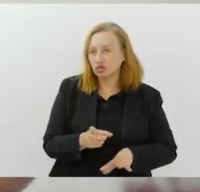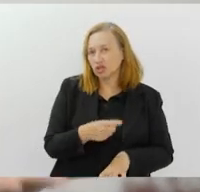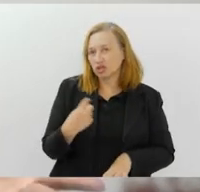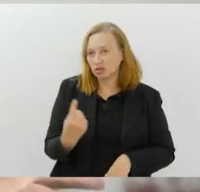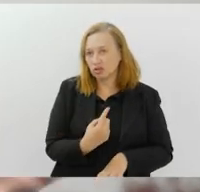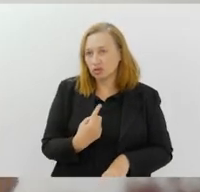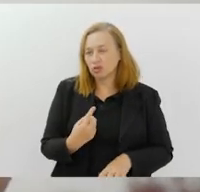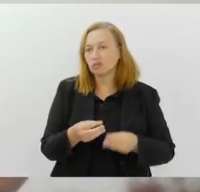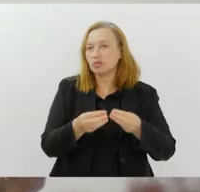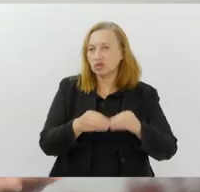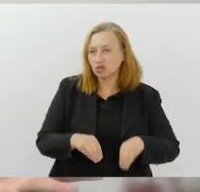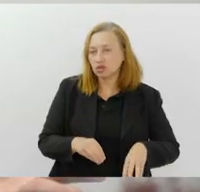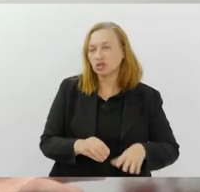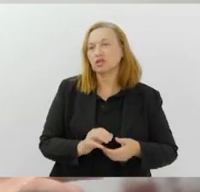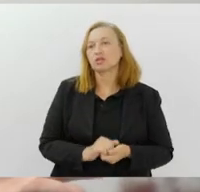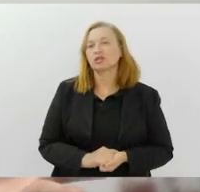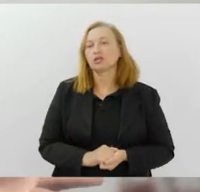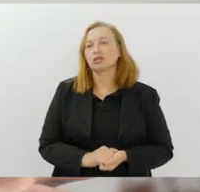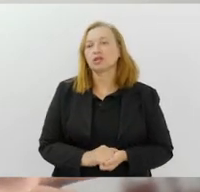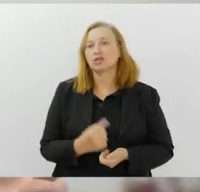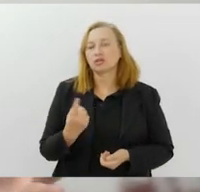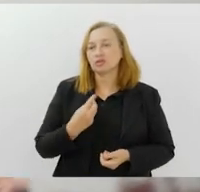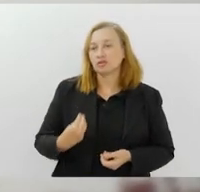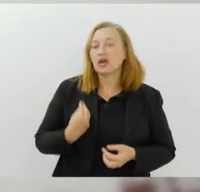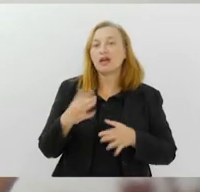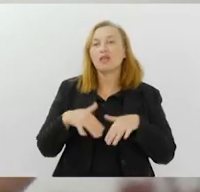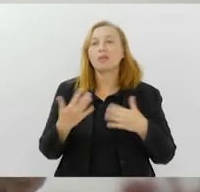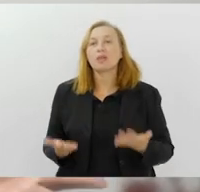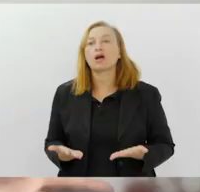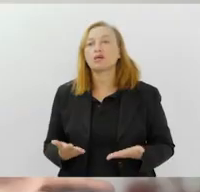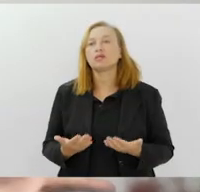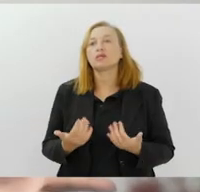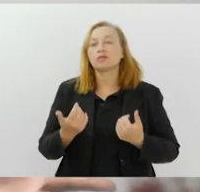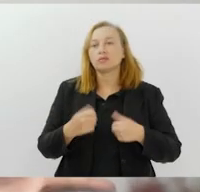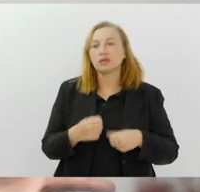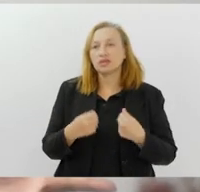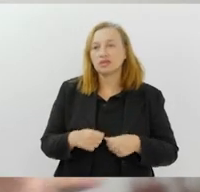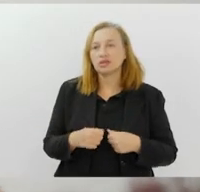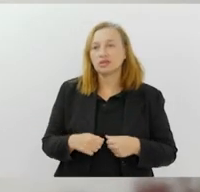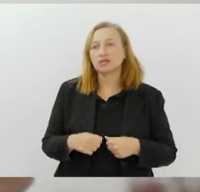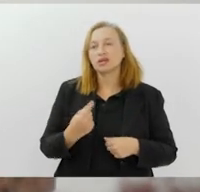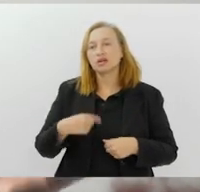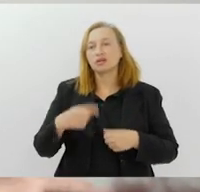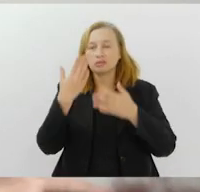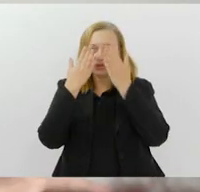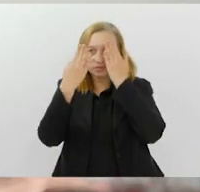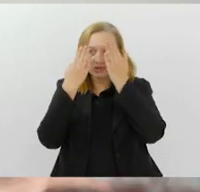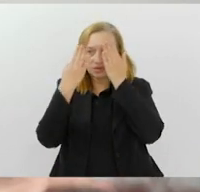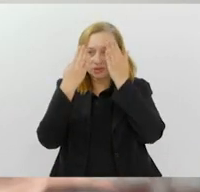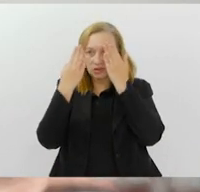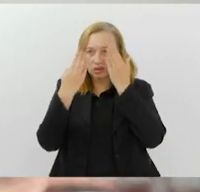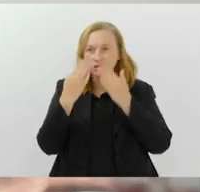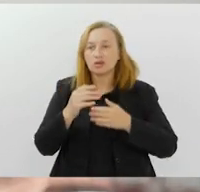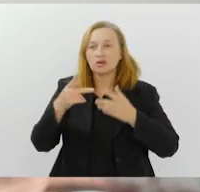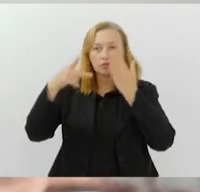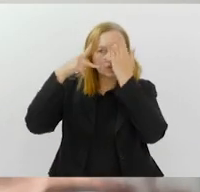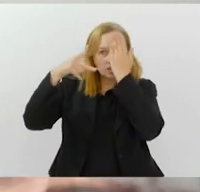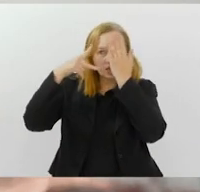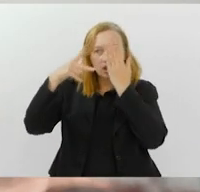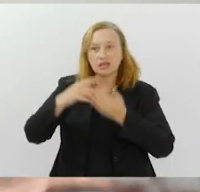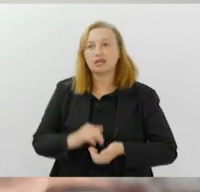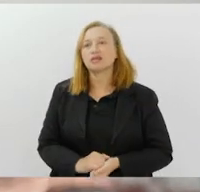nos traz danos consideráveis então assim eu precisei passar para Psicólogo eu precisei passar pelo